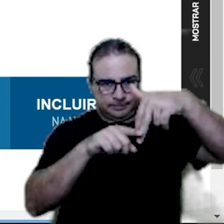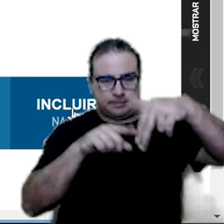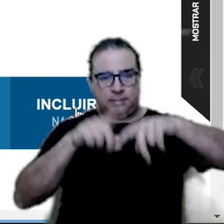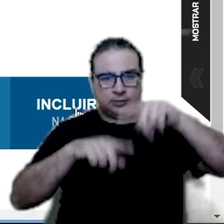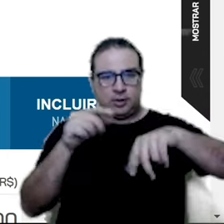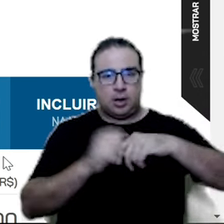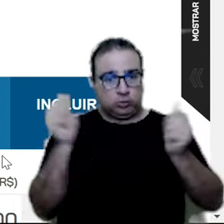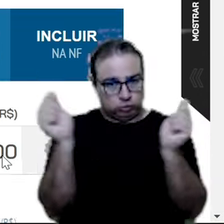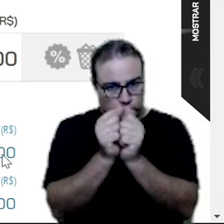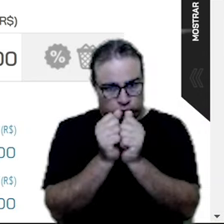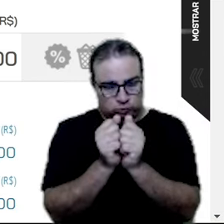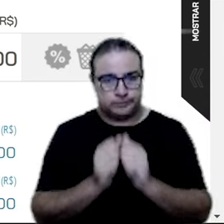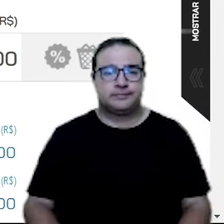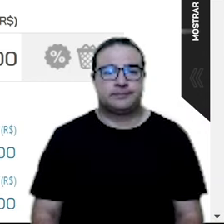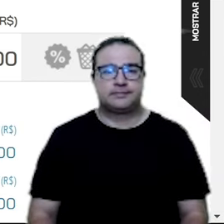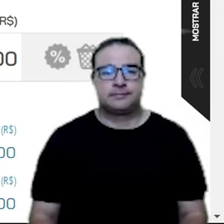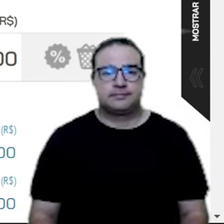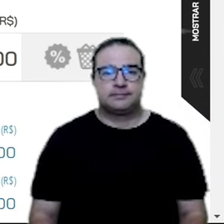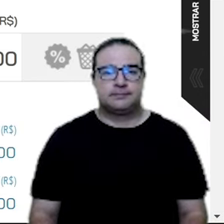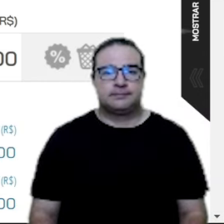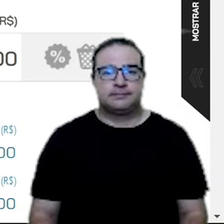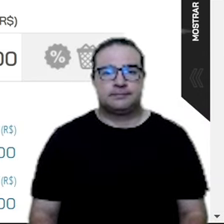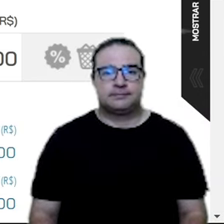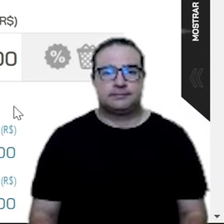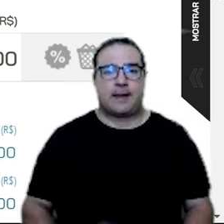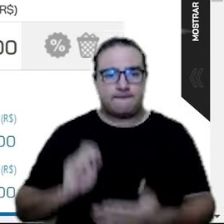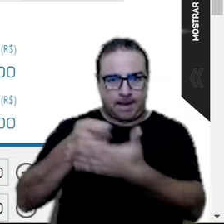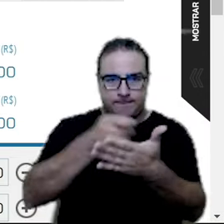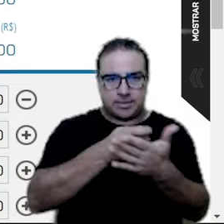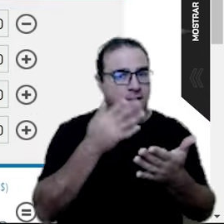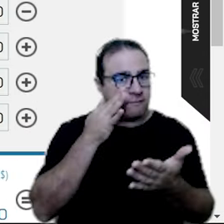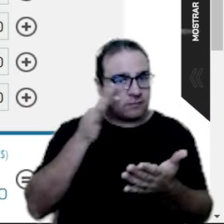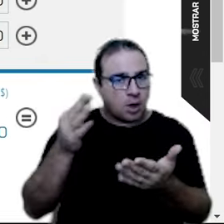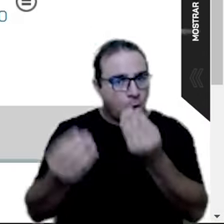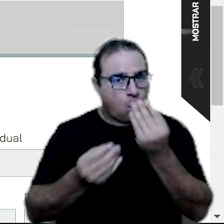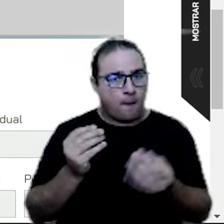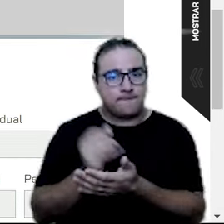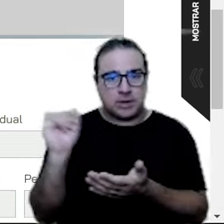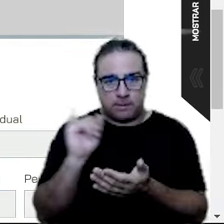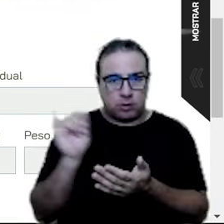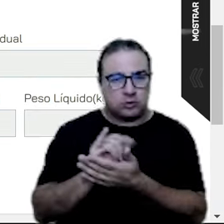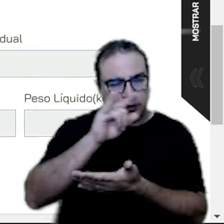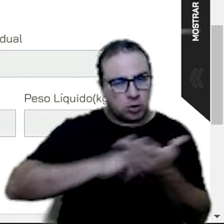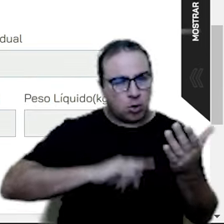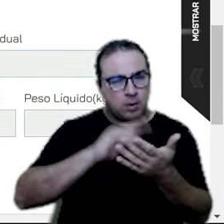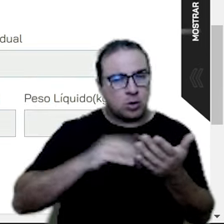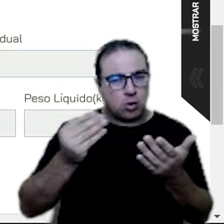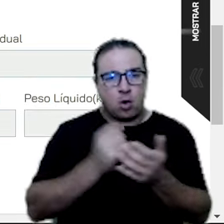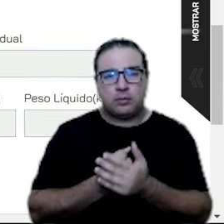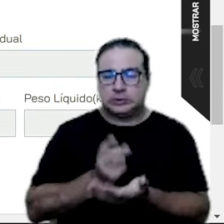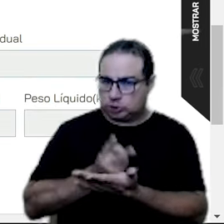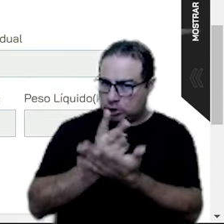Ok incluo e situação tributária a gente só vai ver lá na frente da emissão do documento fiscal